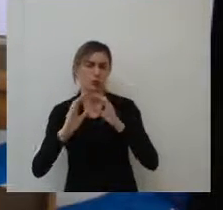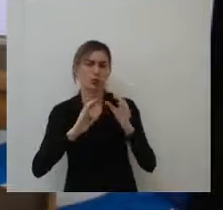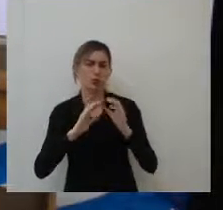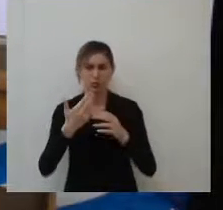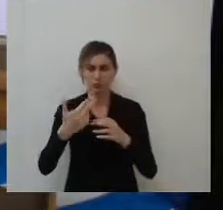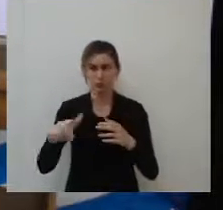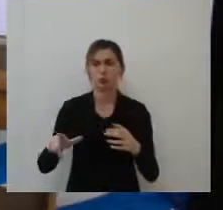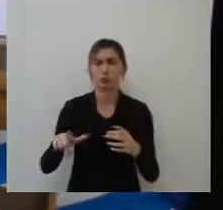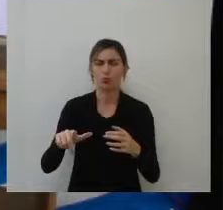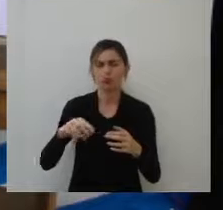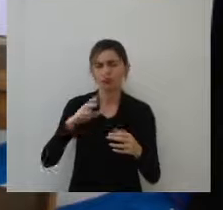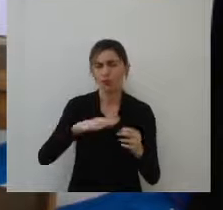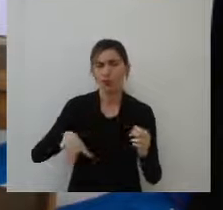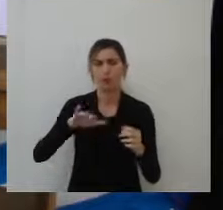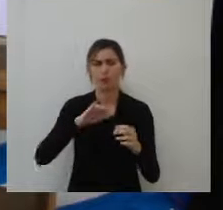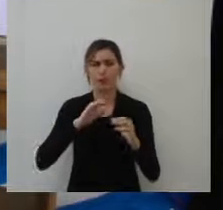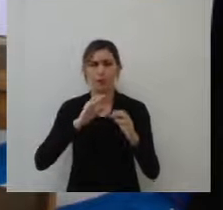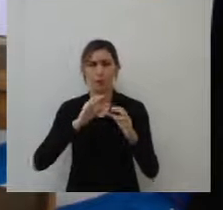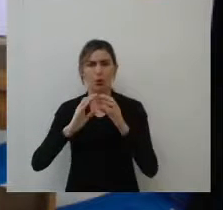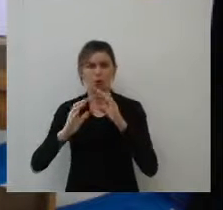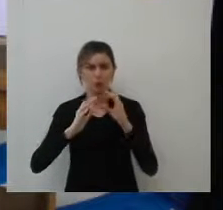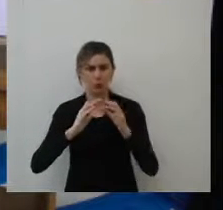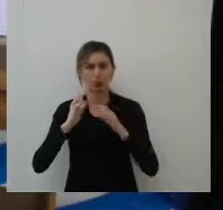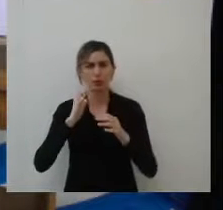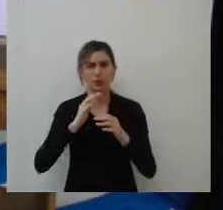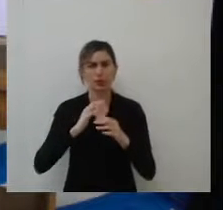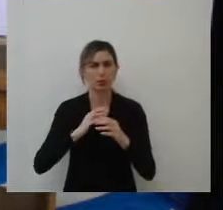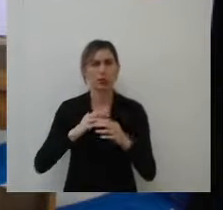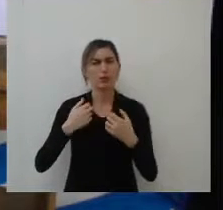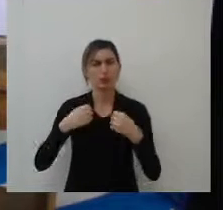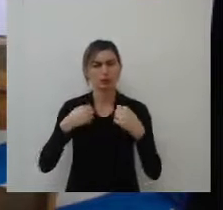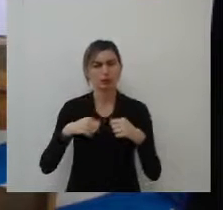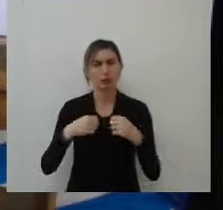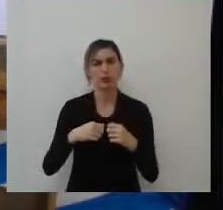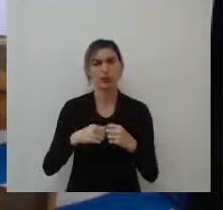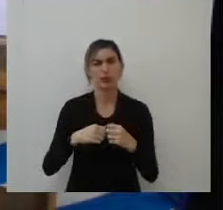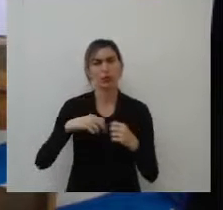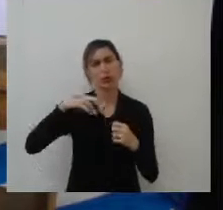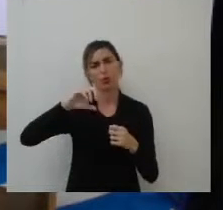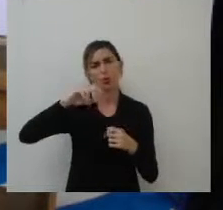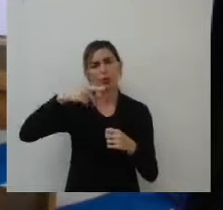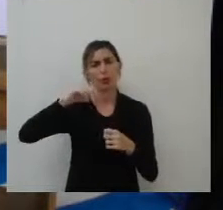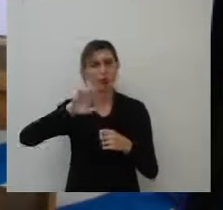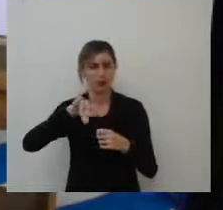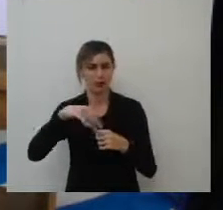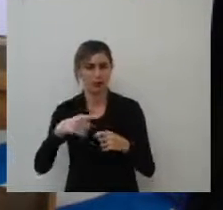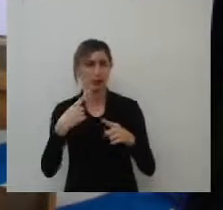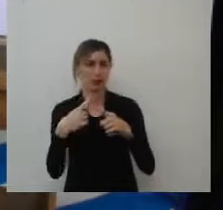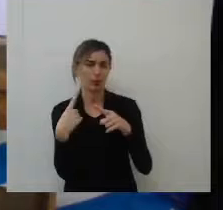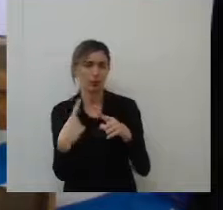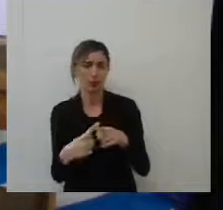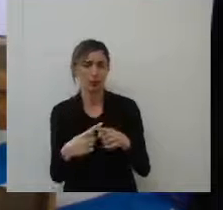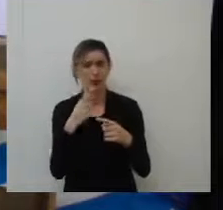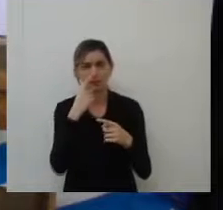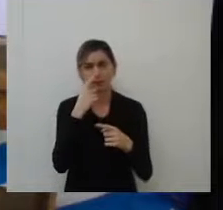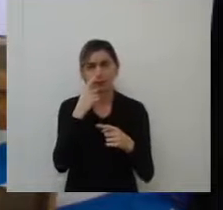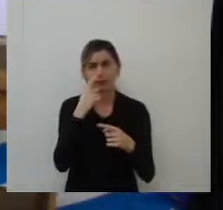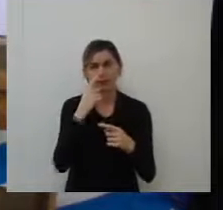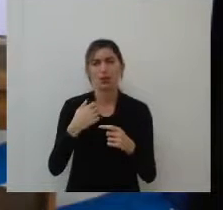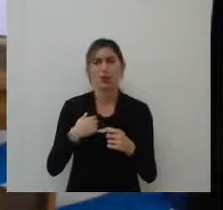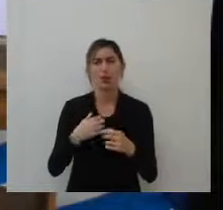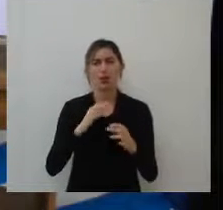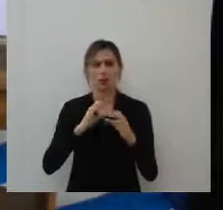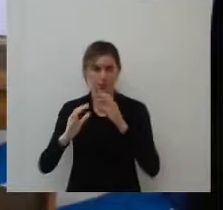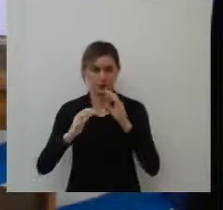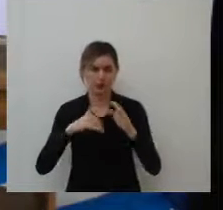tá? Que a gente também observou, tem que ter uma operação, né? Tem que ter alguém se comunicando. Por quê? Nos meios de